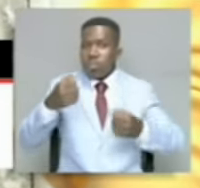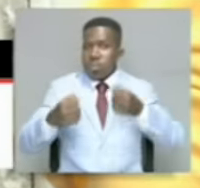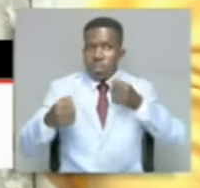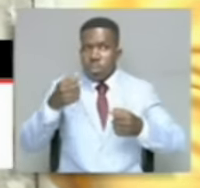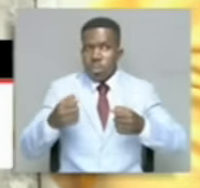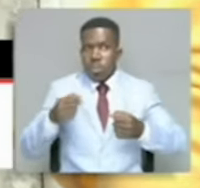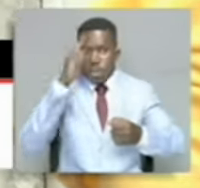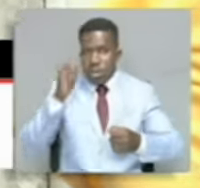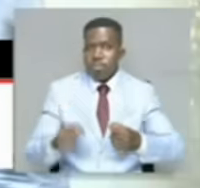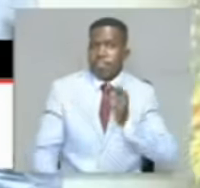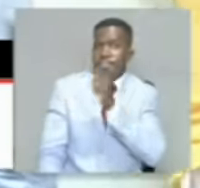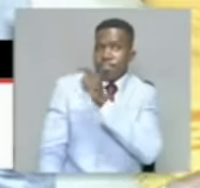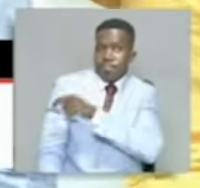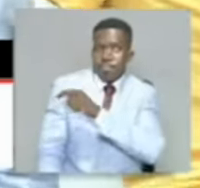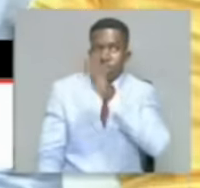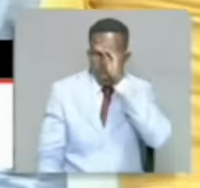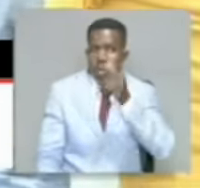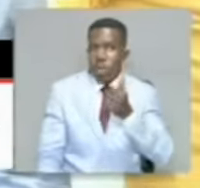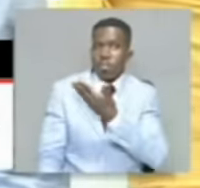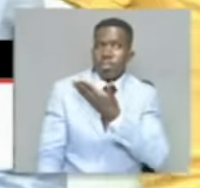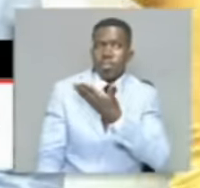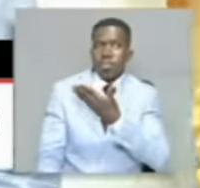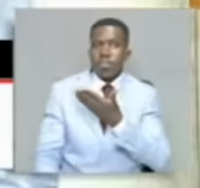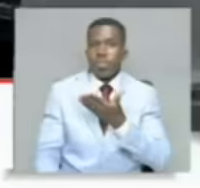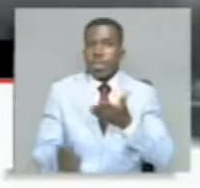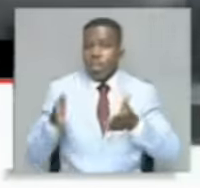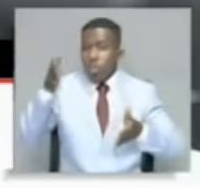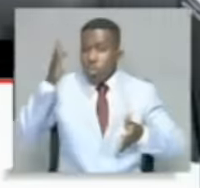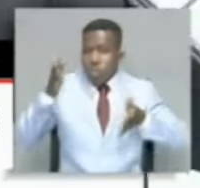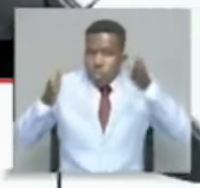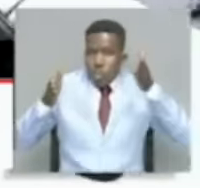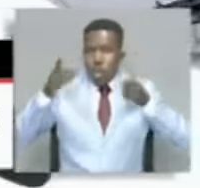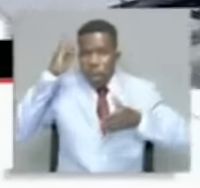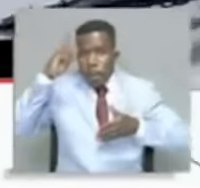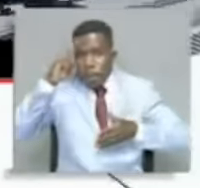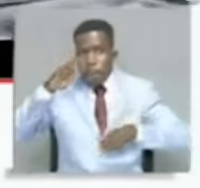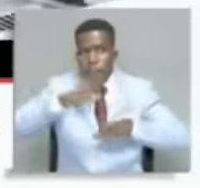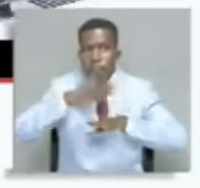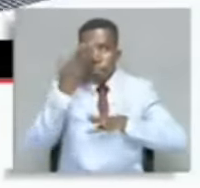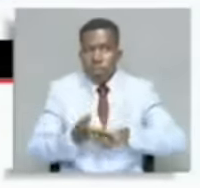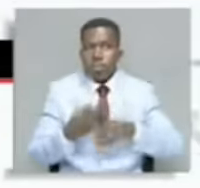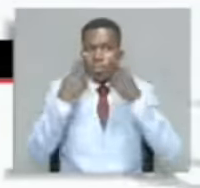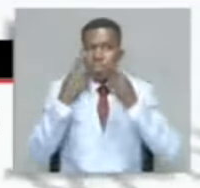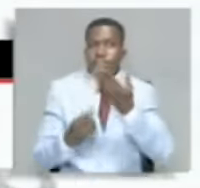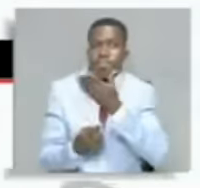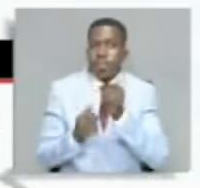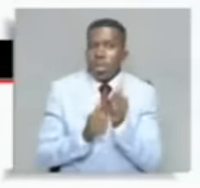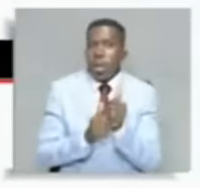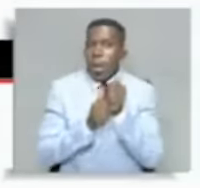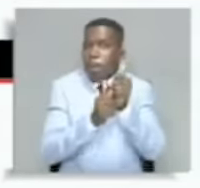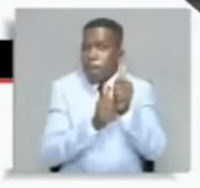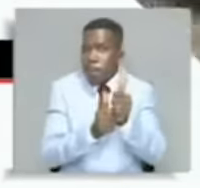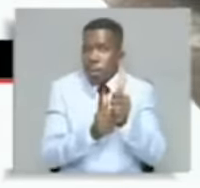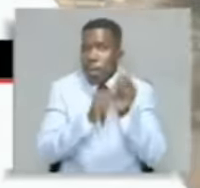do conhecido Pendura este outro. De vidros fumados, foi usada para, do interior, acompanhar a entrada